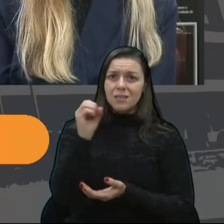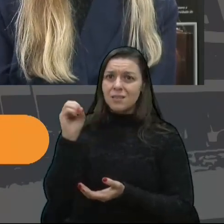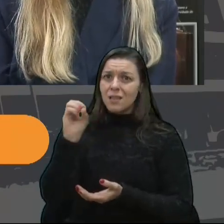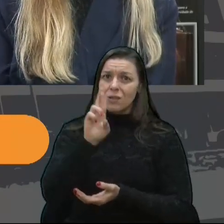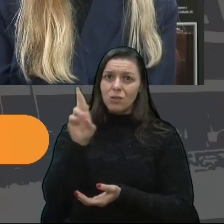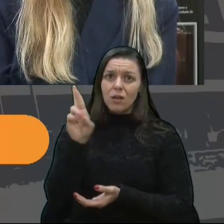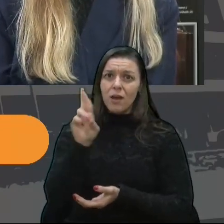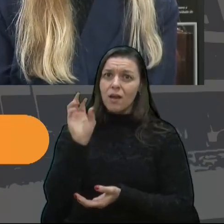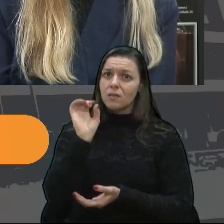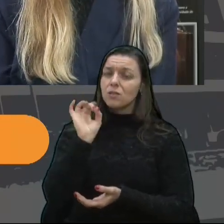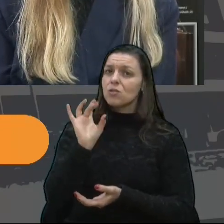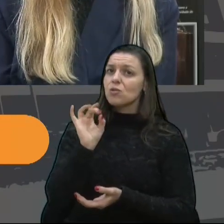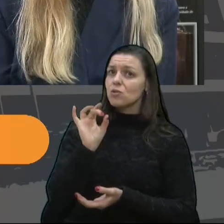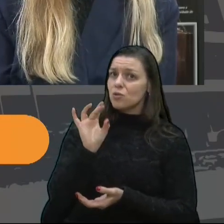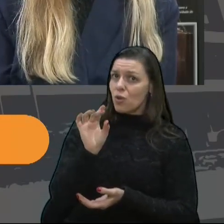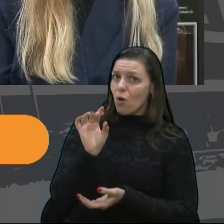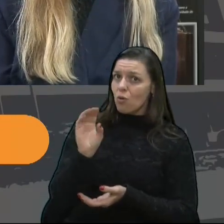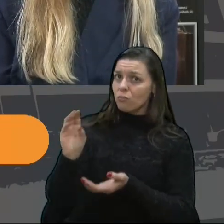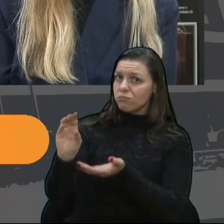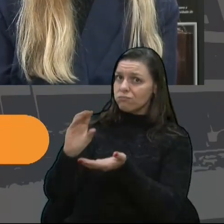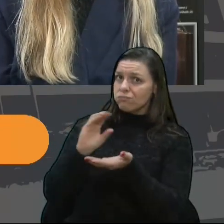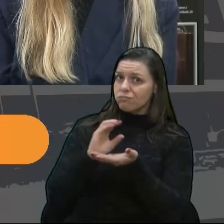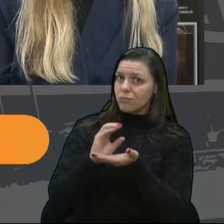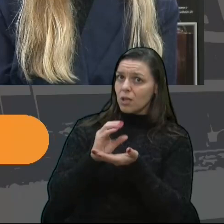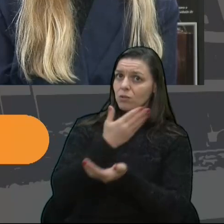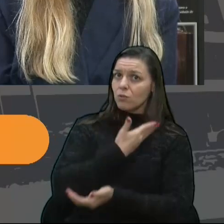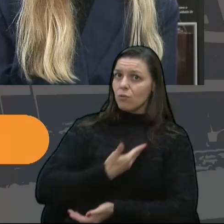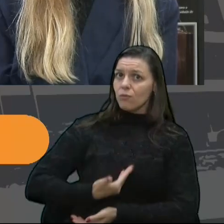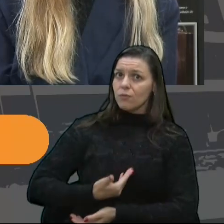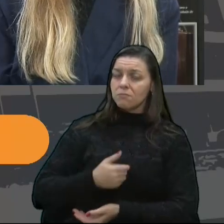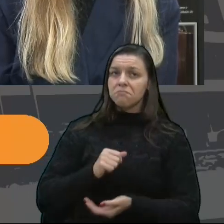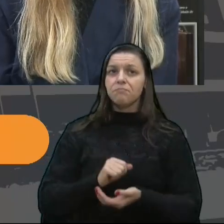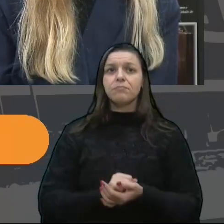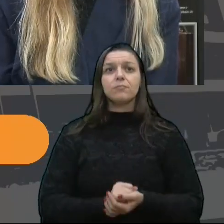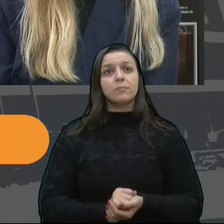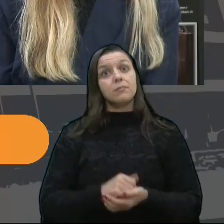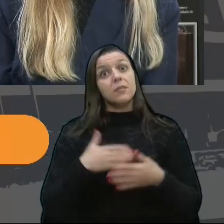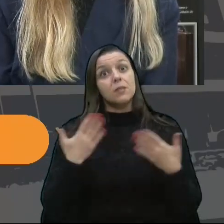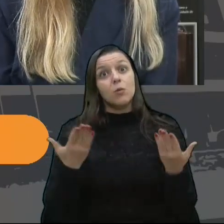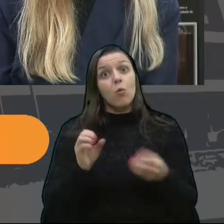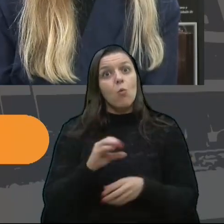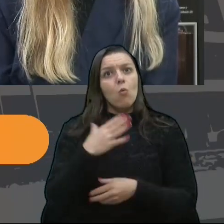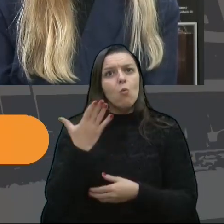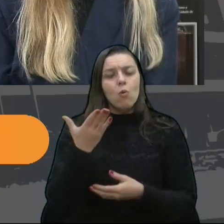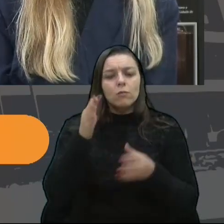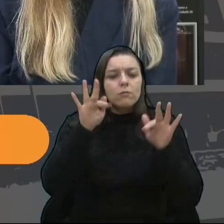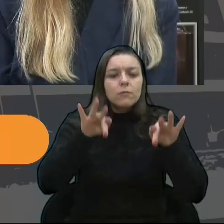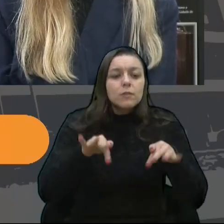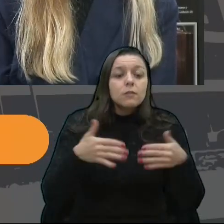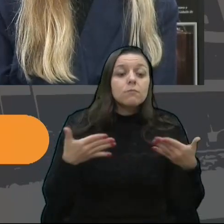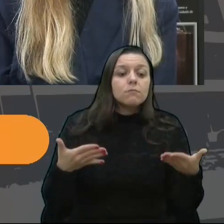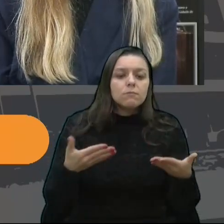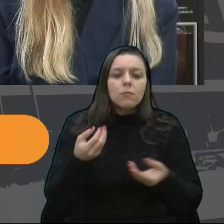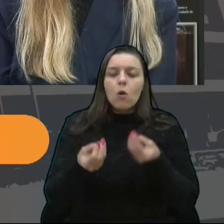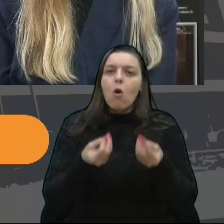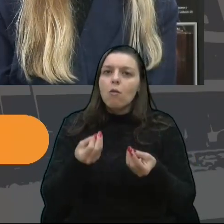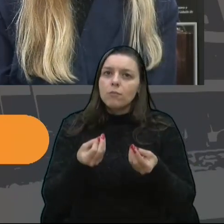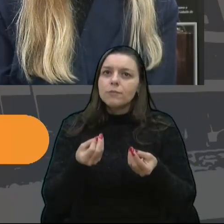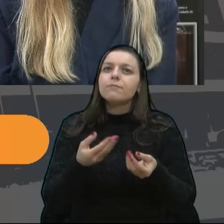muitos aplicaram ali para começar alguma coisa, para se manter quando esse auxílio acabasse. Então, isso foi bem